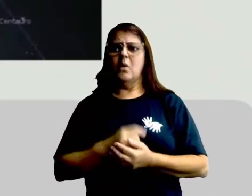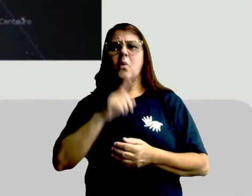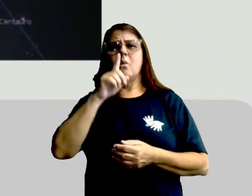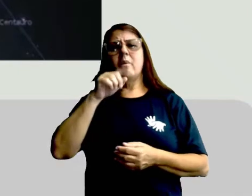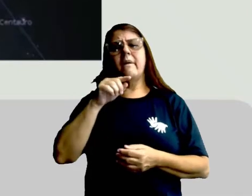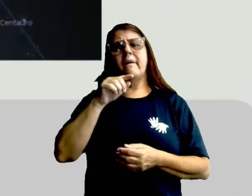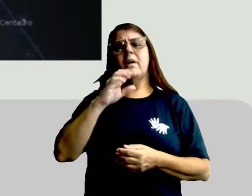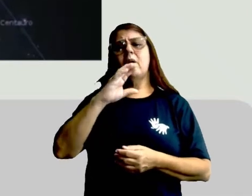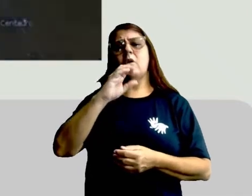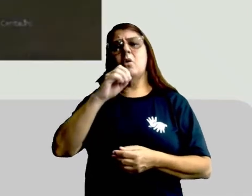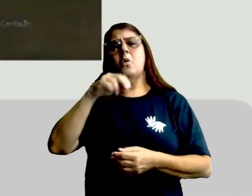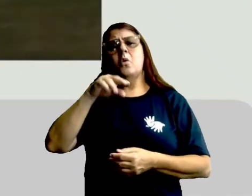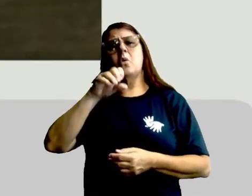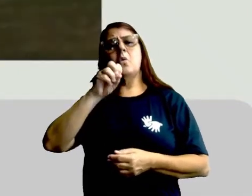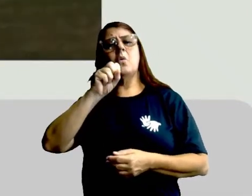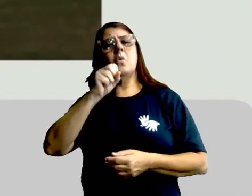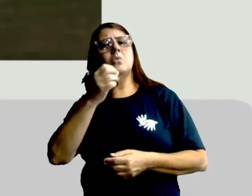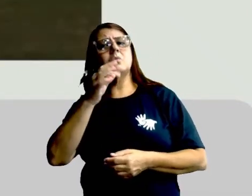constelação?